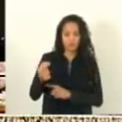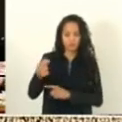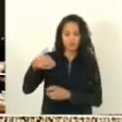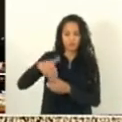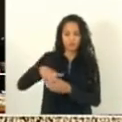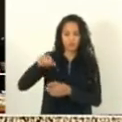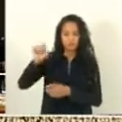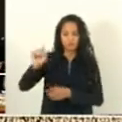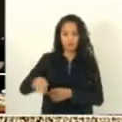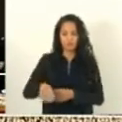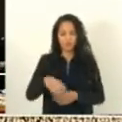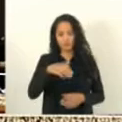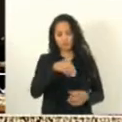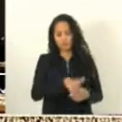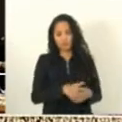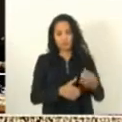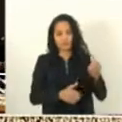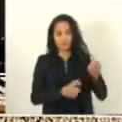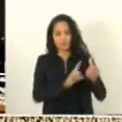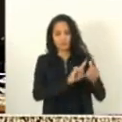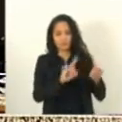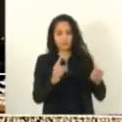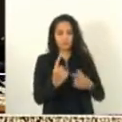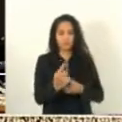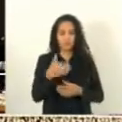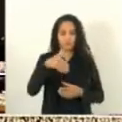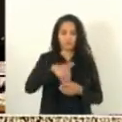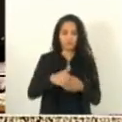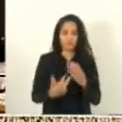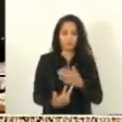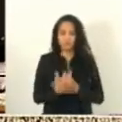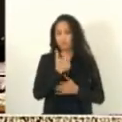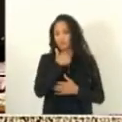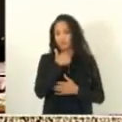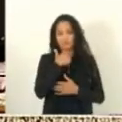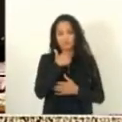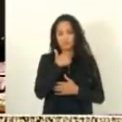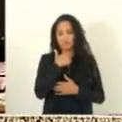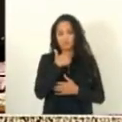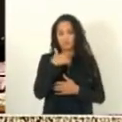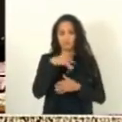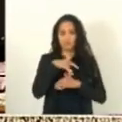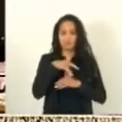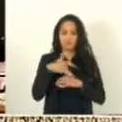sim, 6 votaram não, 1 abstenção